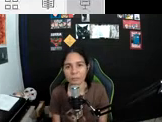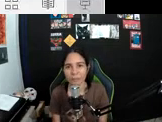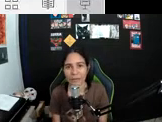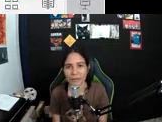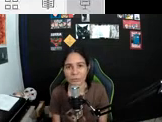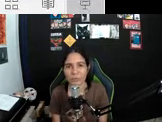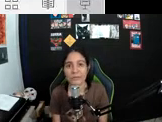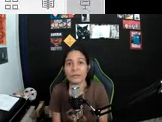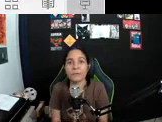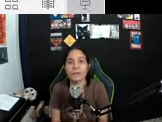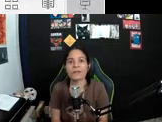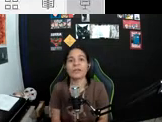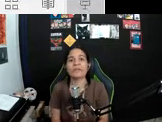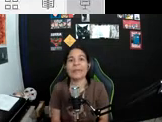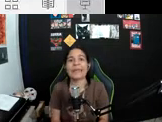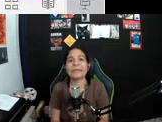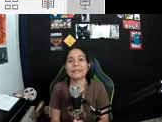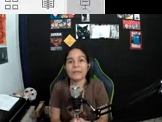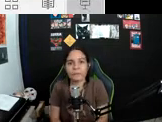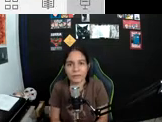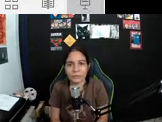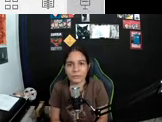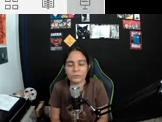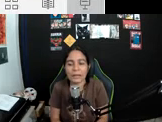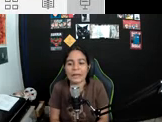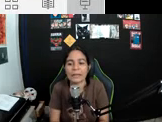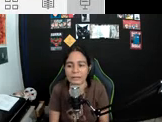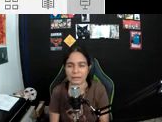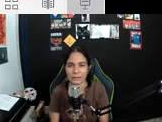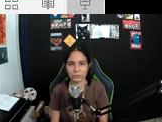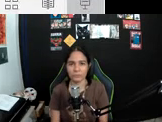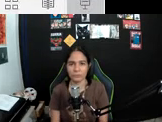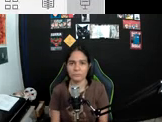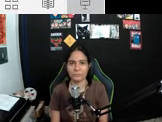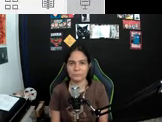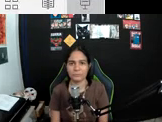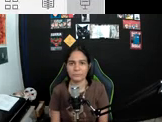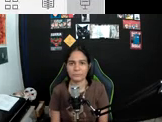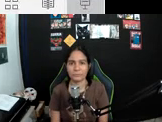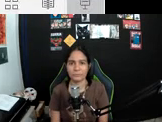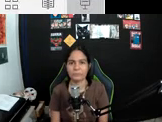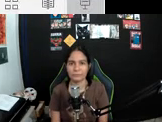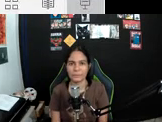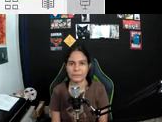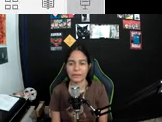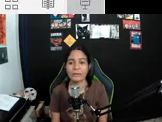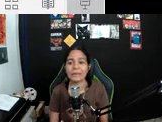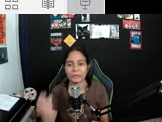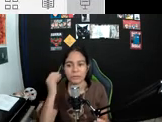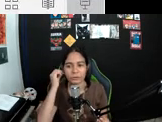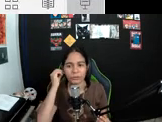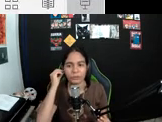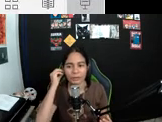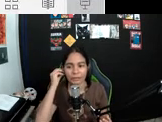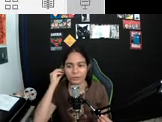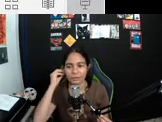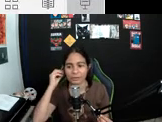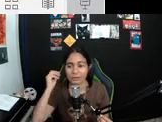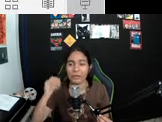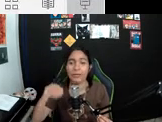ser estampado se você tiver, de fato, aquele título. Certo? É isso que eu